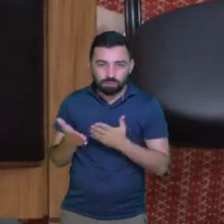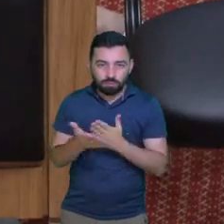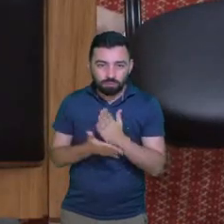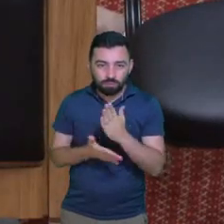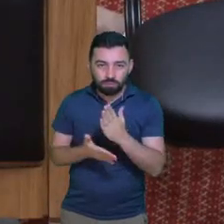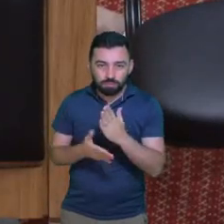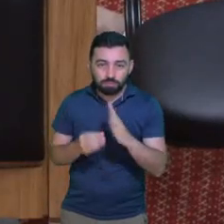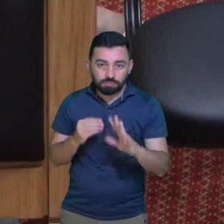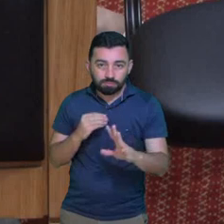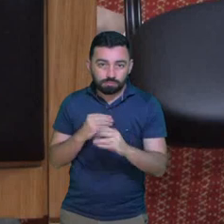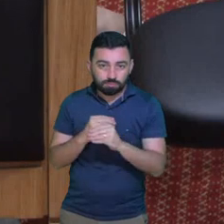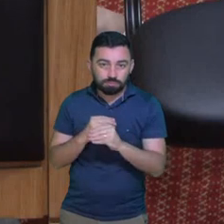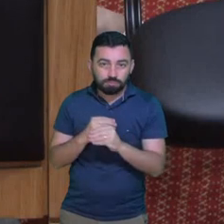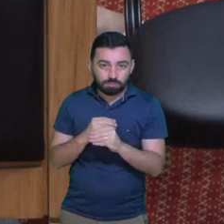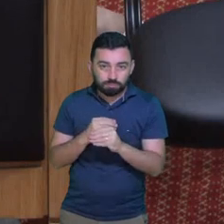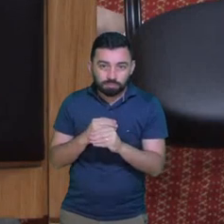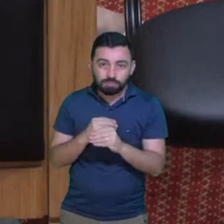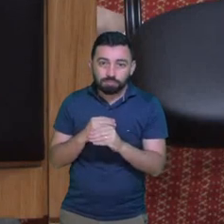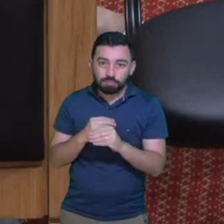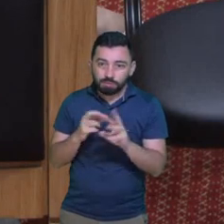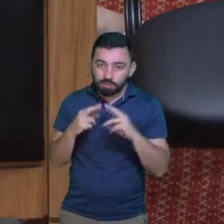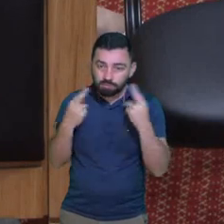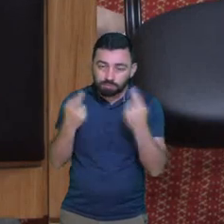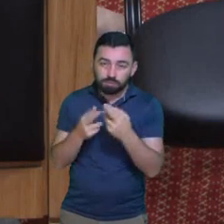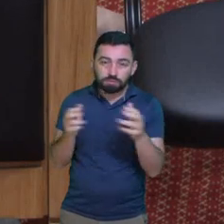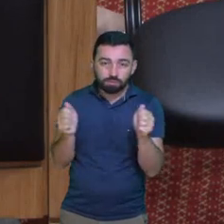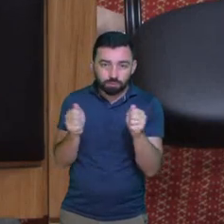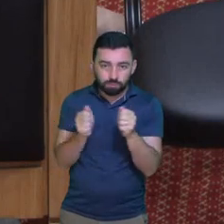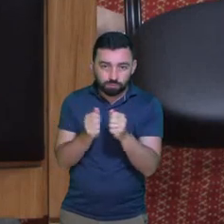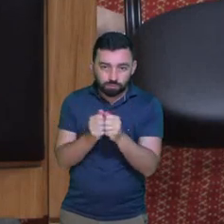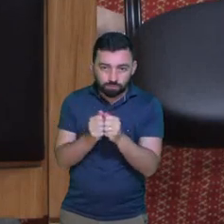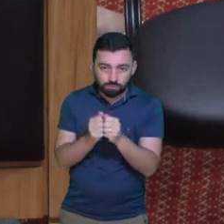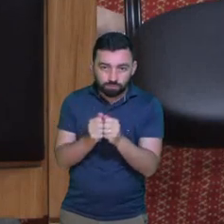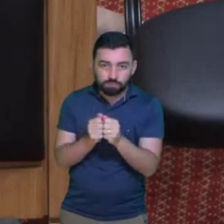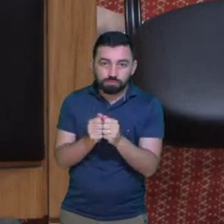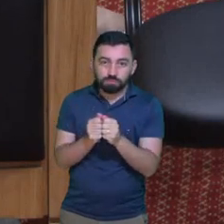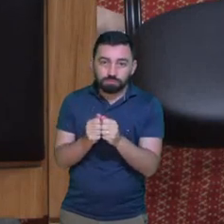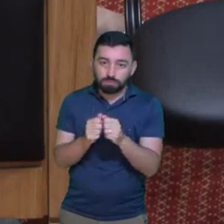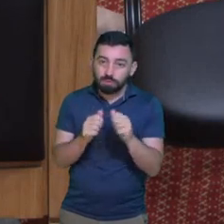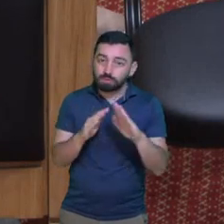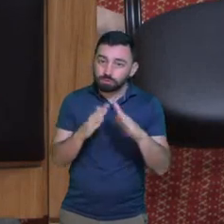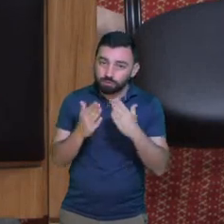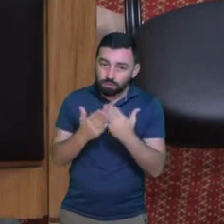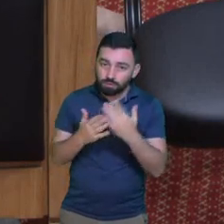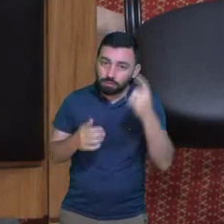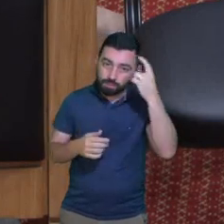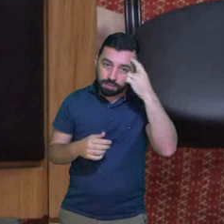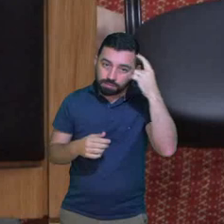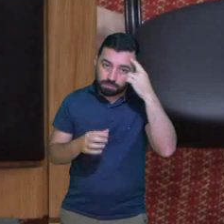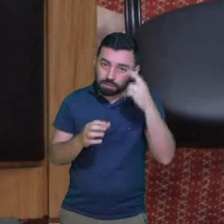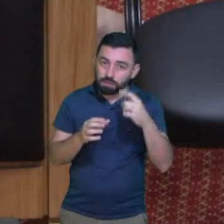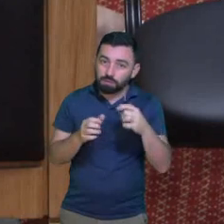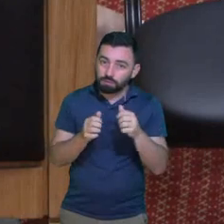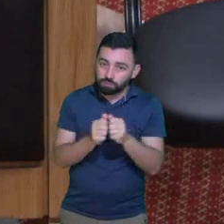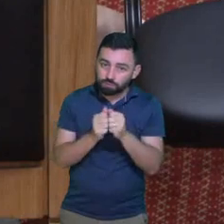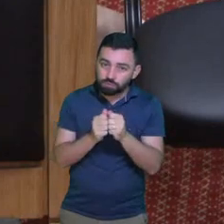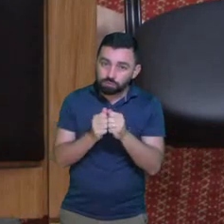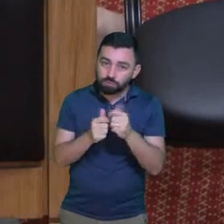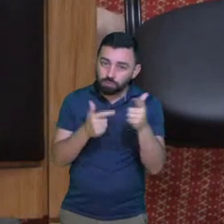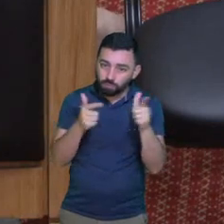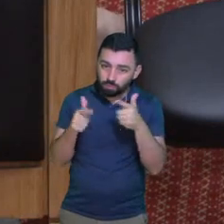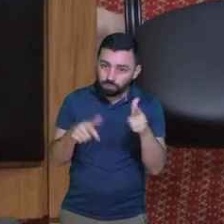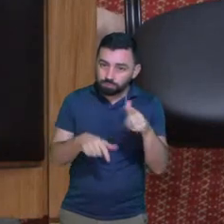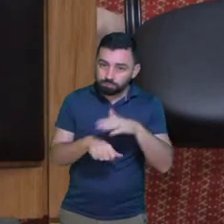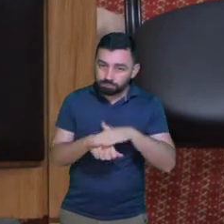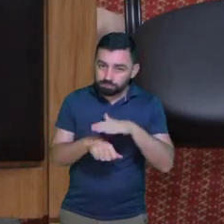adendo de que nós vamos nos reunir com o comitê de segurança nas escolas para pensar juntos outras ações que a gente gostaria de